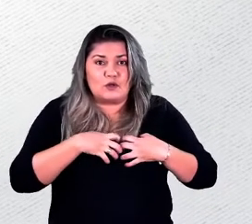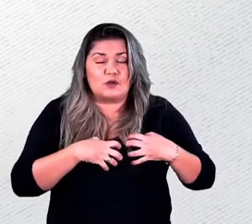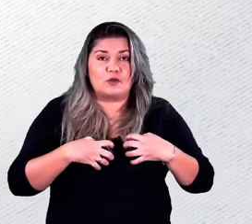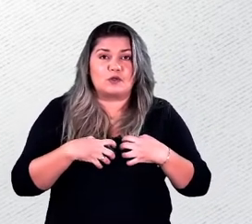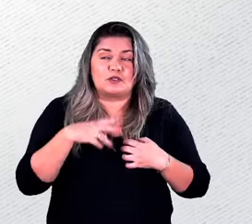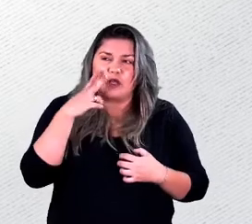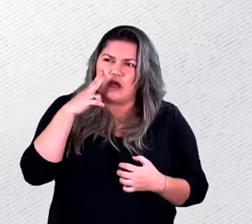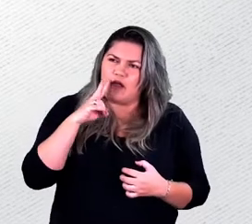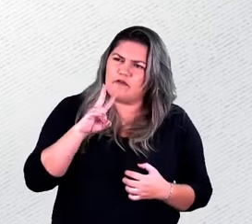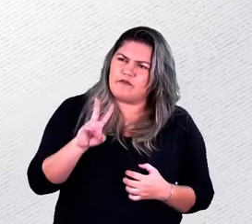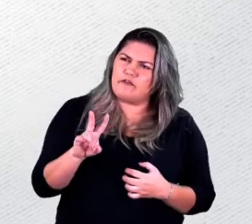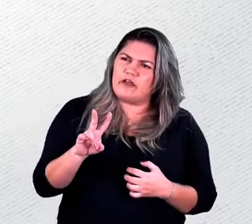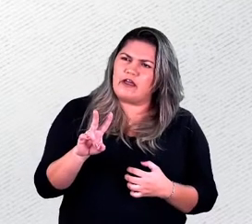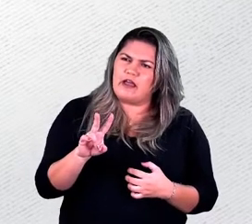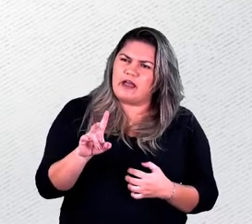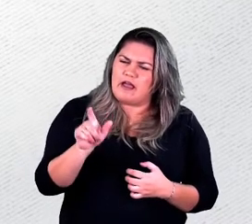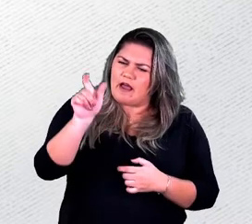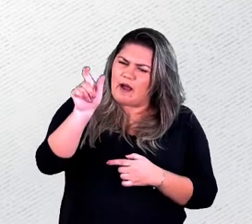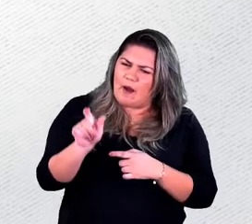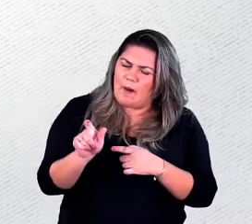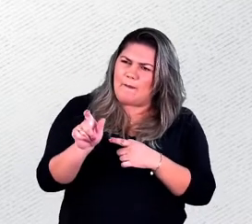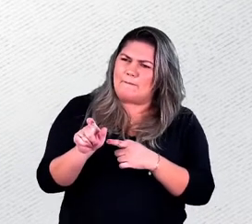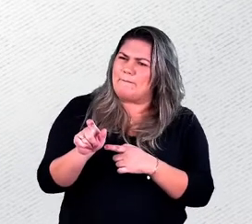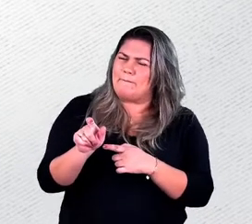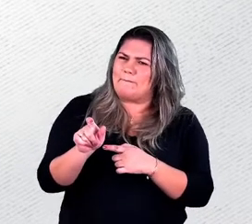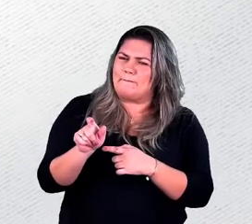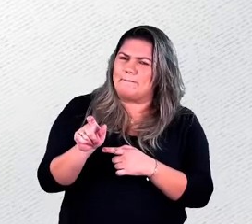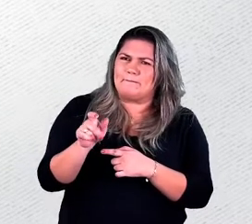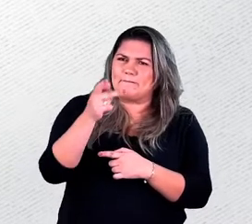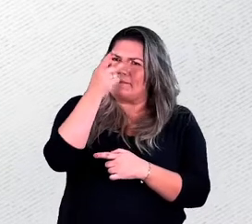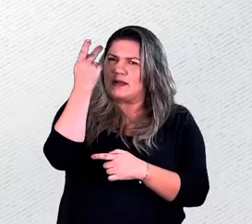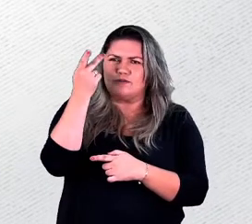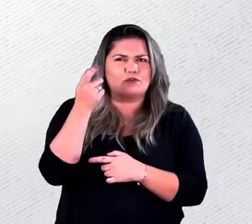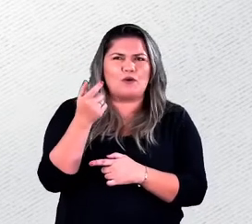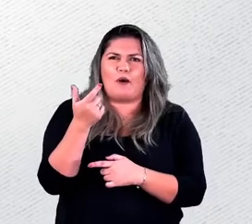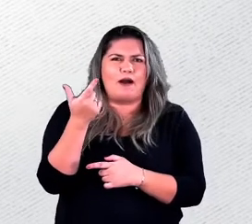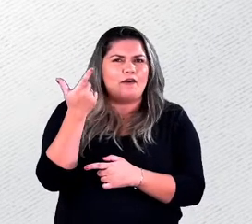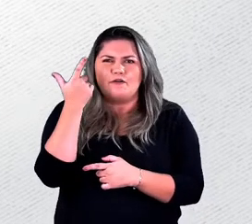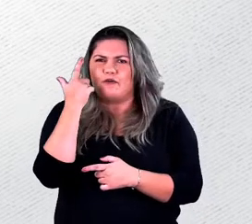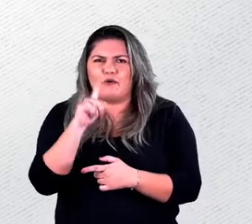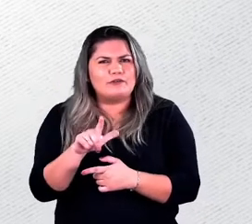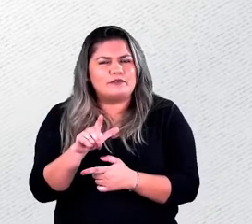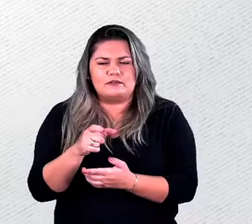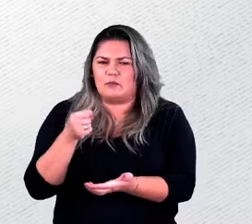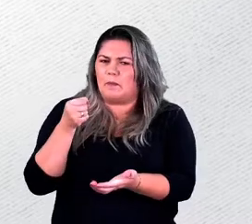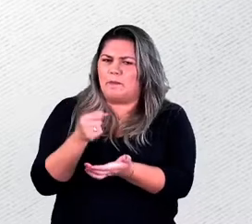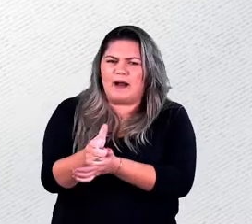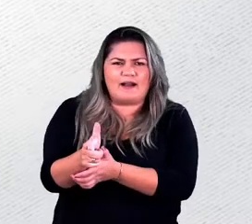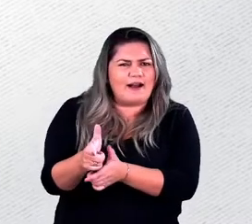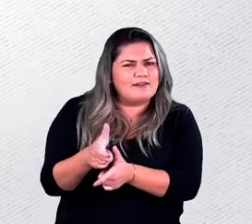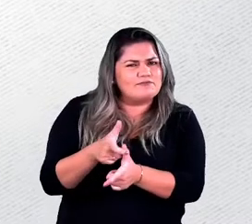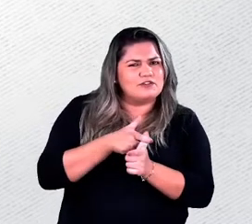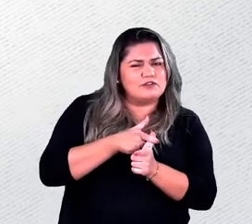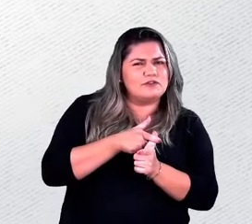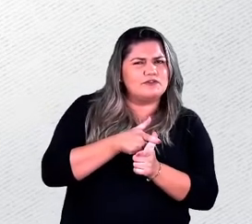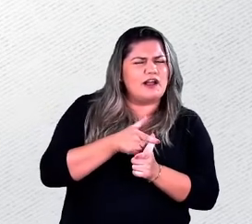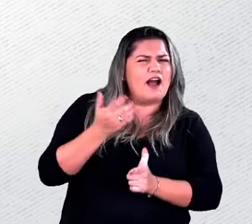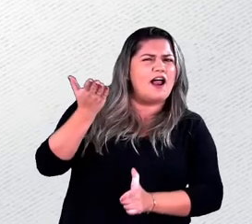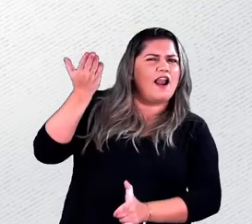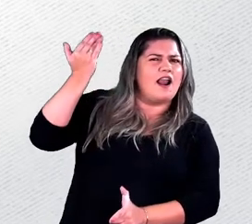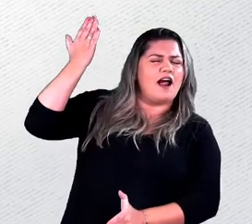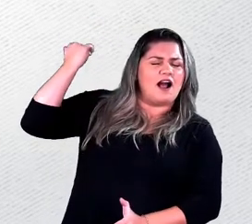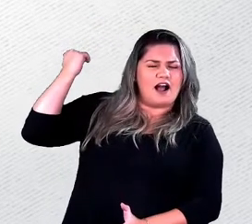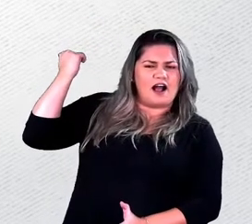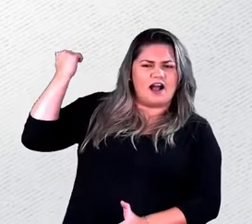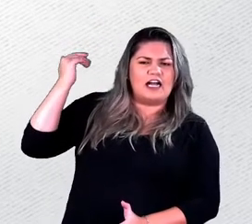que os credores não conseguiam pelos seus créditos satisfeitos e naquela época